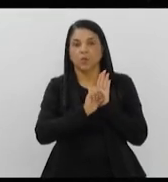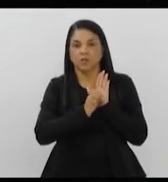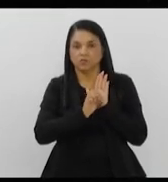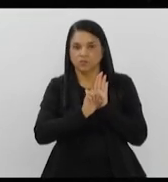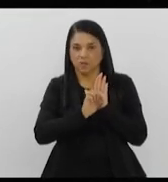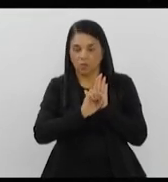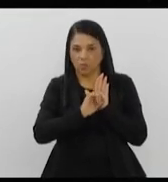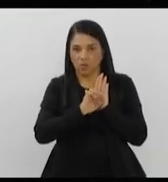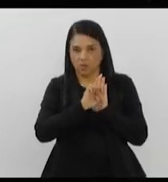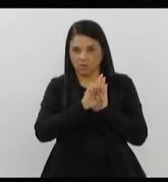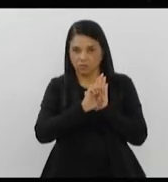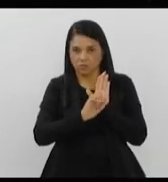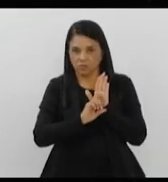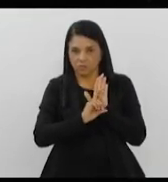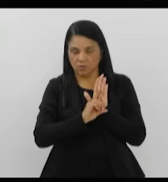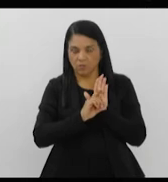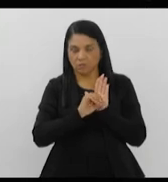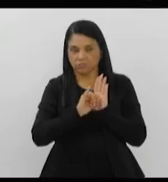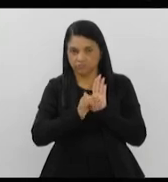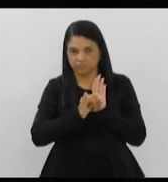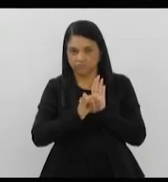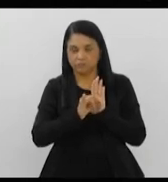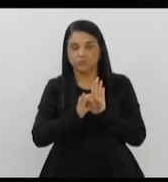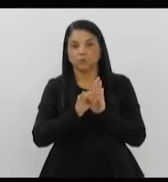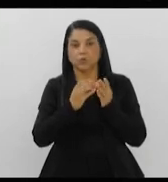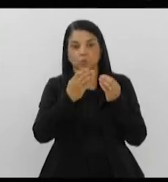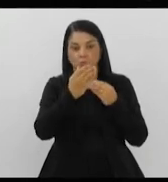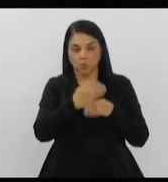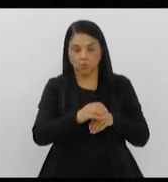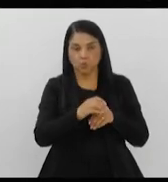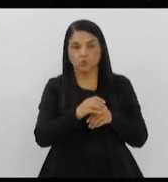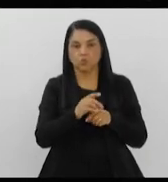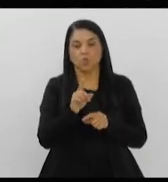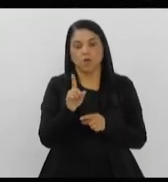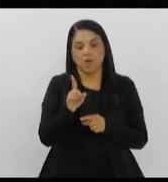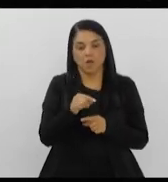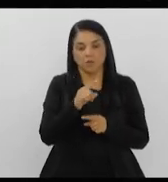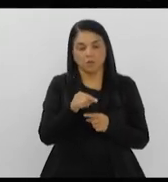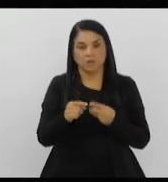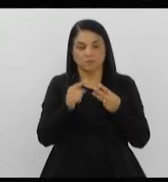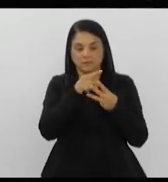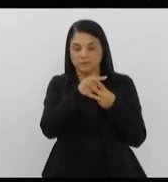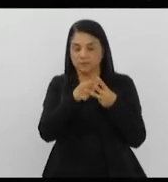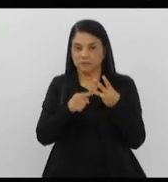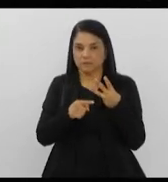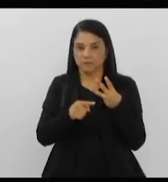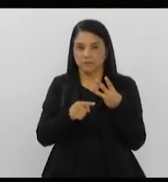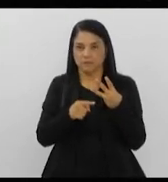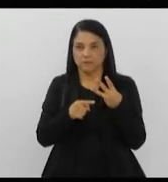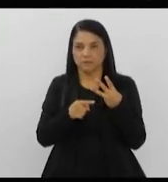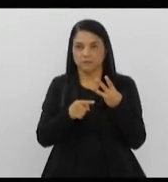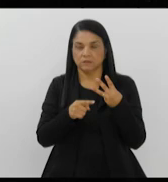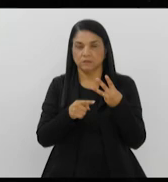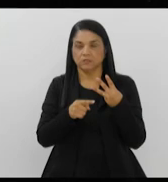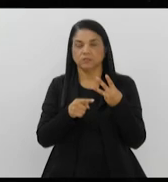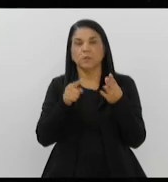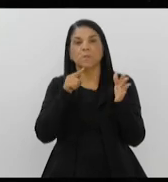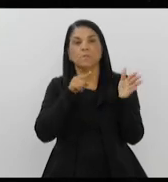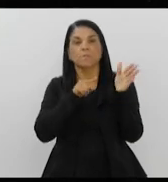concurso, seja anulada as três polêmicas questões de